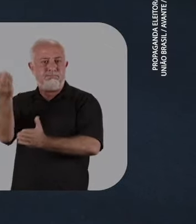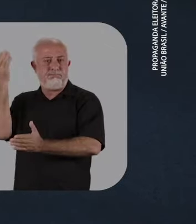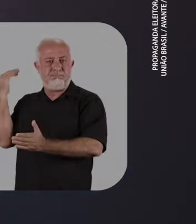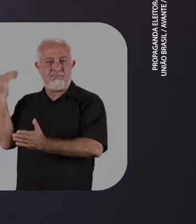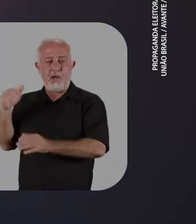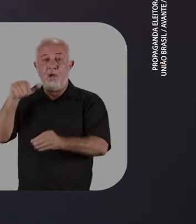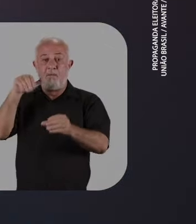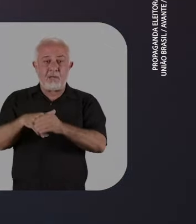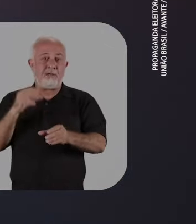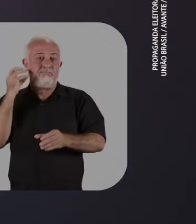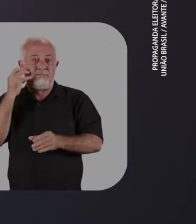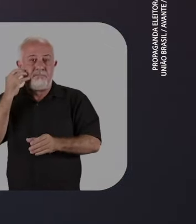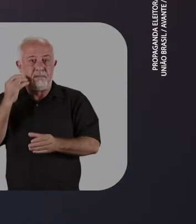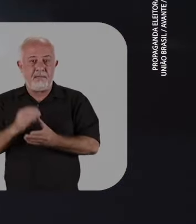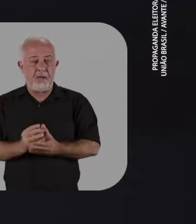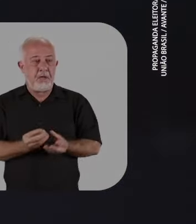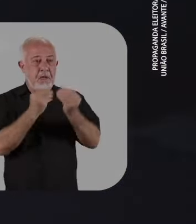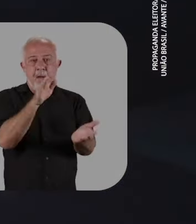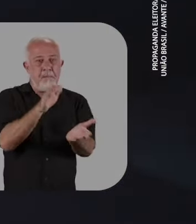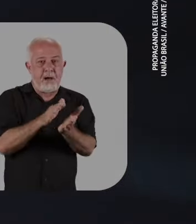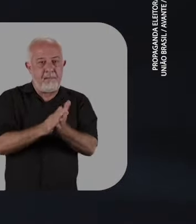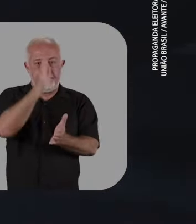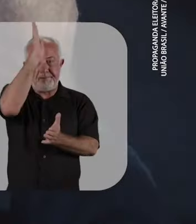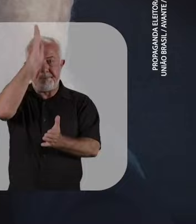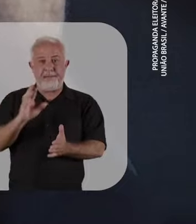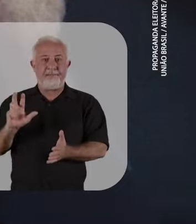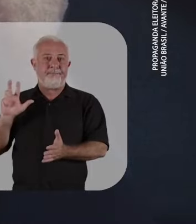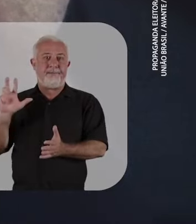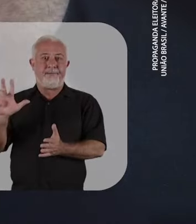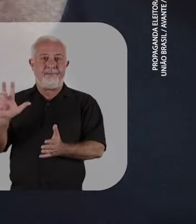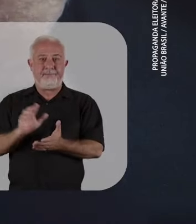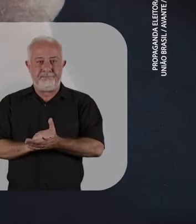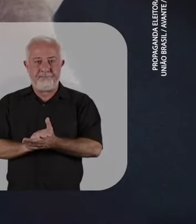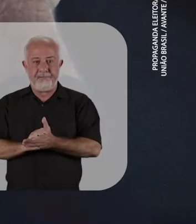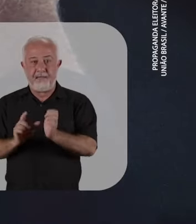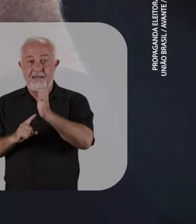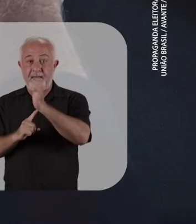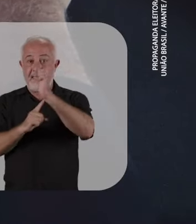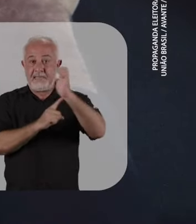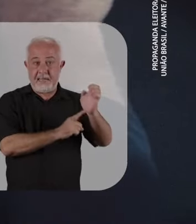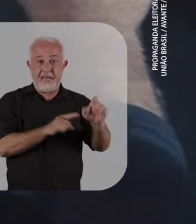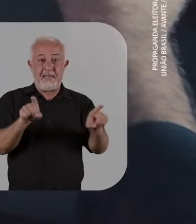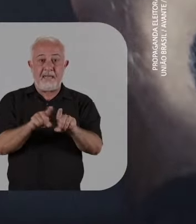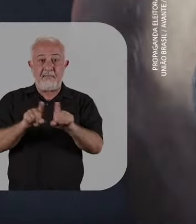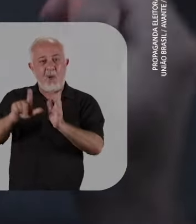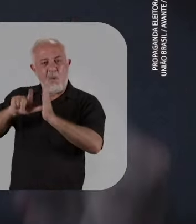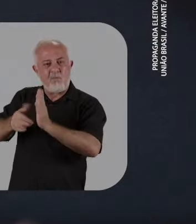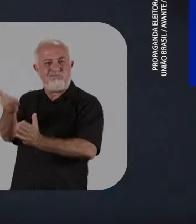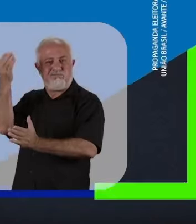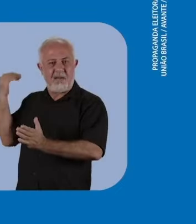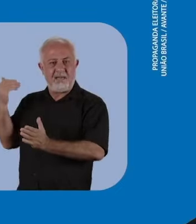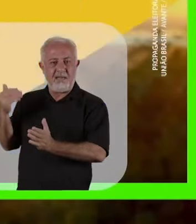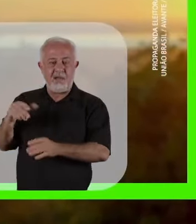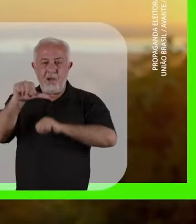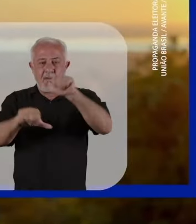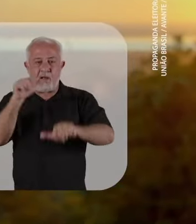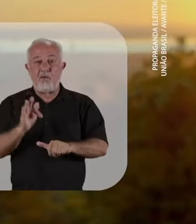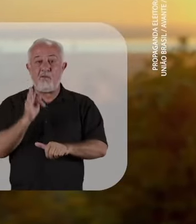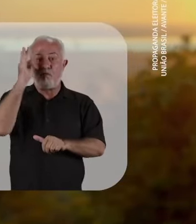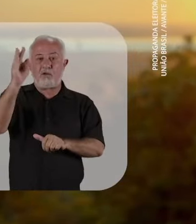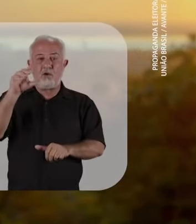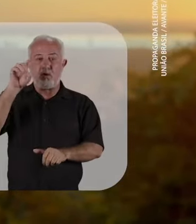atrás. Votar no Eduardo é entregar Palmas de bandeja para o Lula, a esquerda e o retrocesso. Para